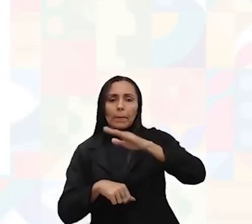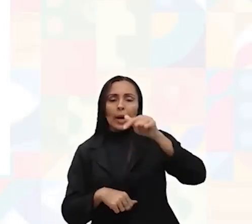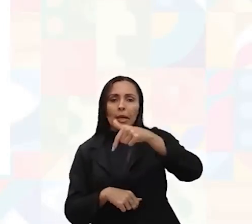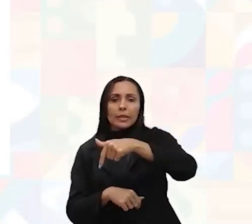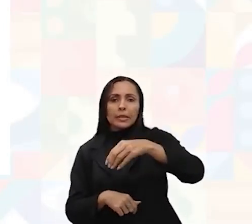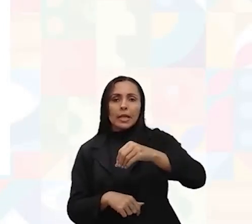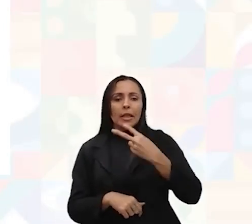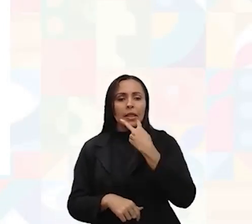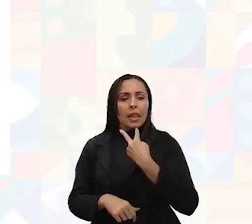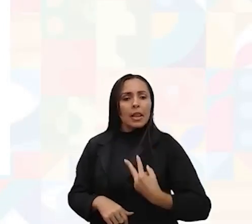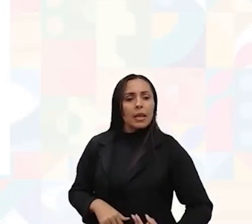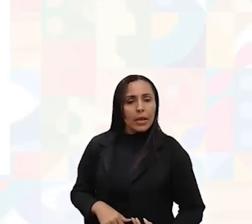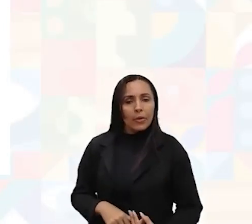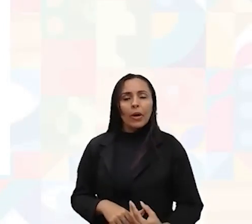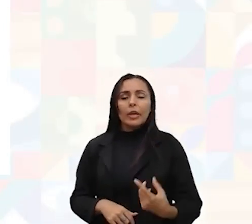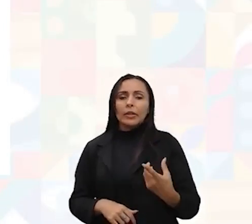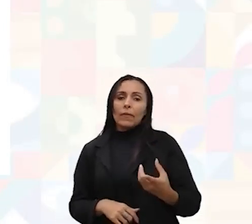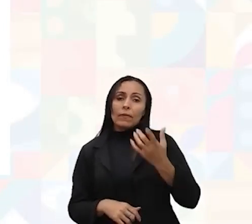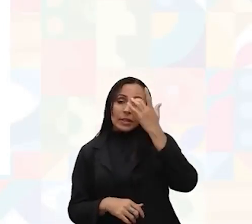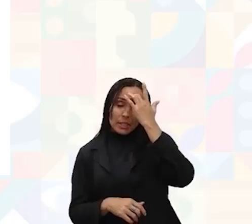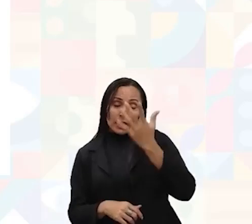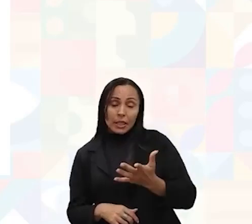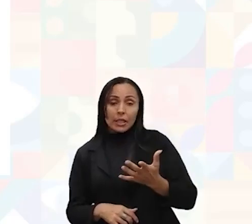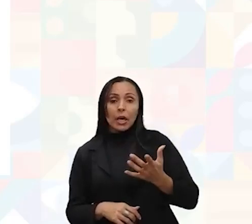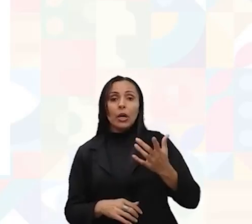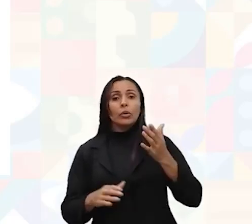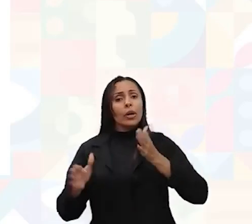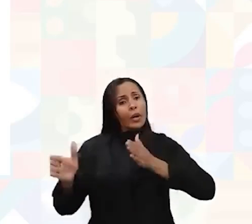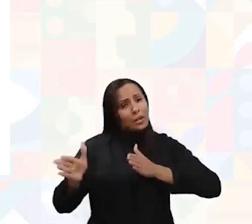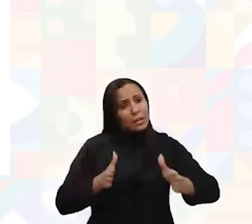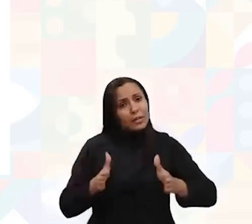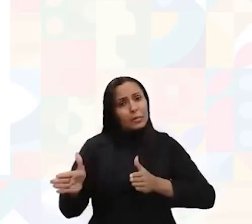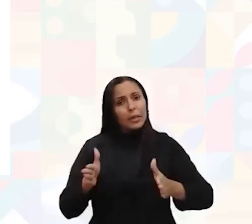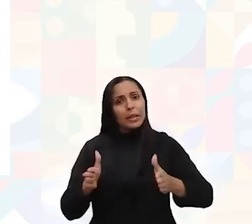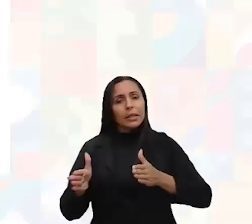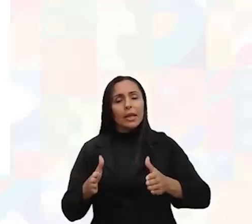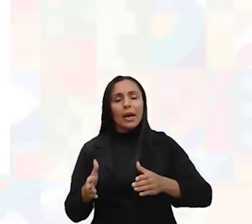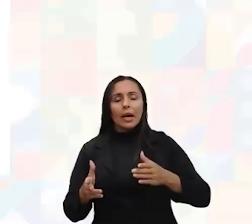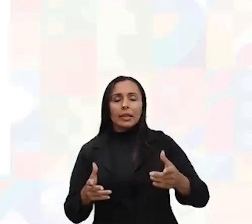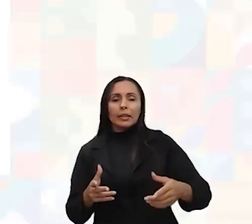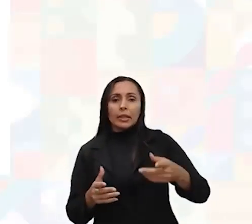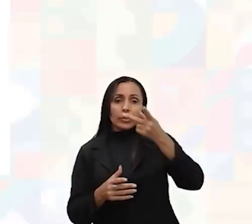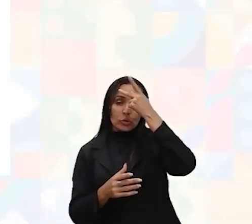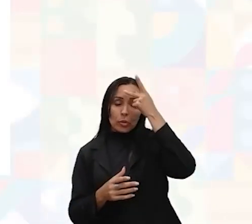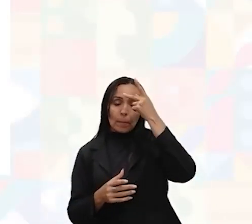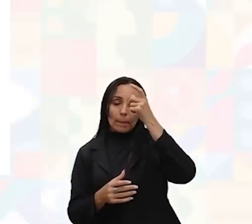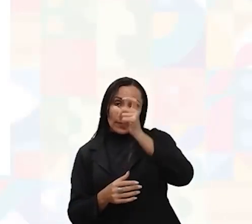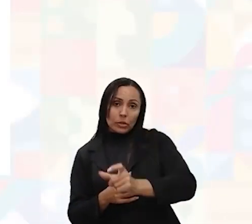também o cotidiano, né, tornando mais acessível a rotina das pessoas surdas.